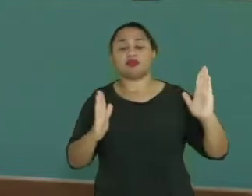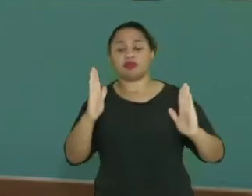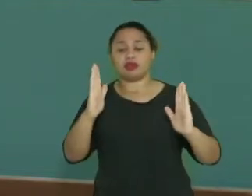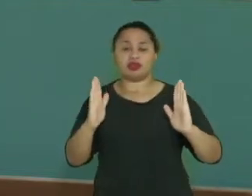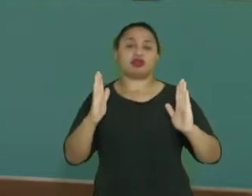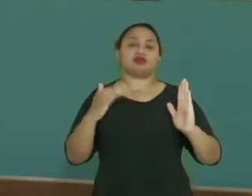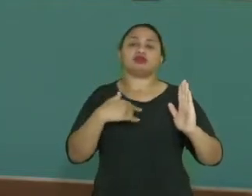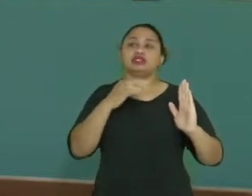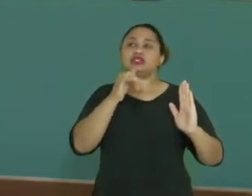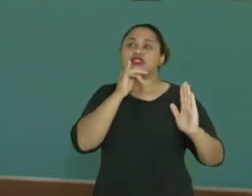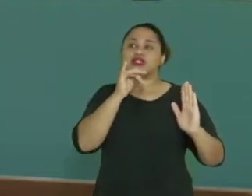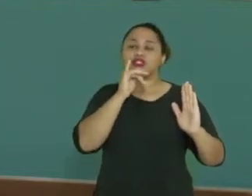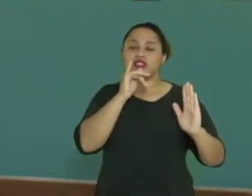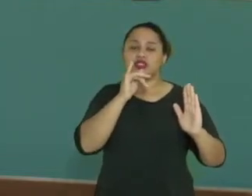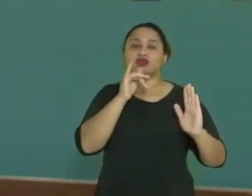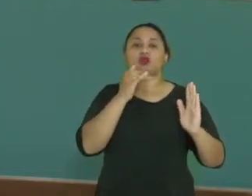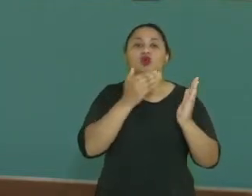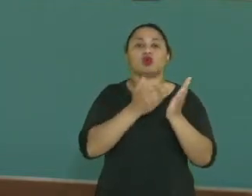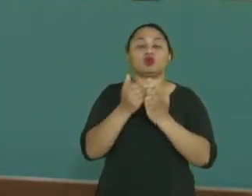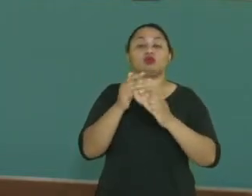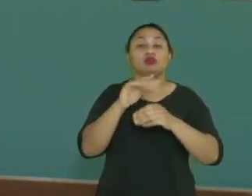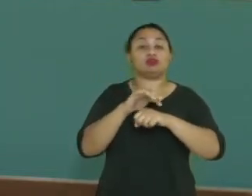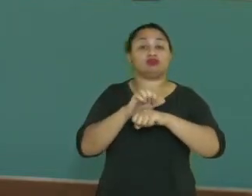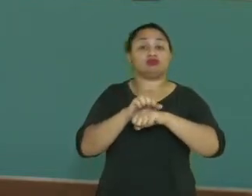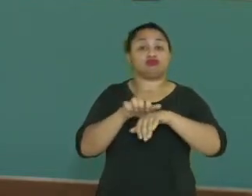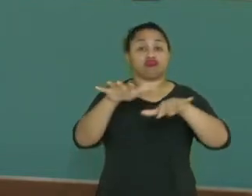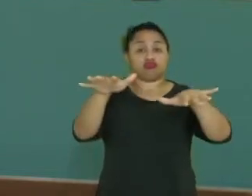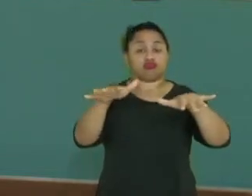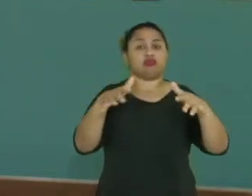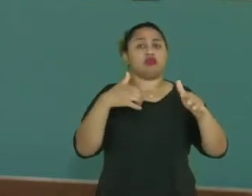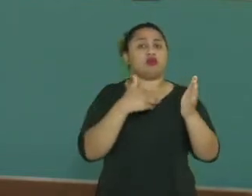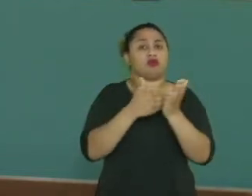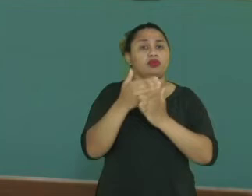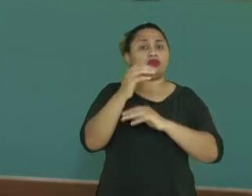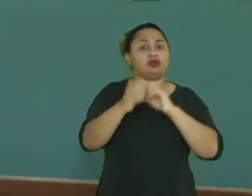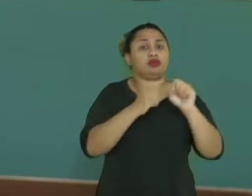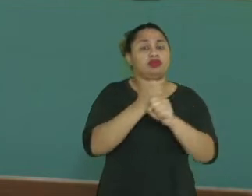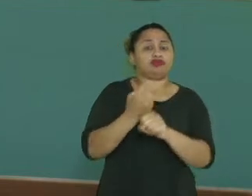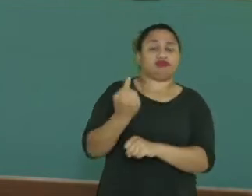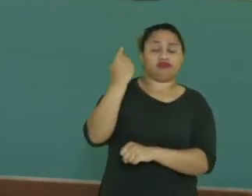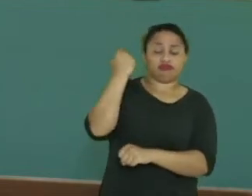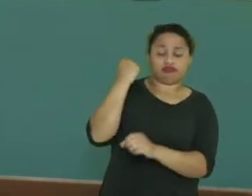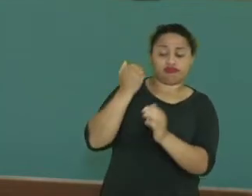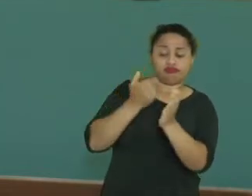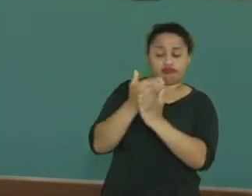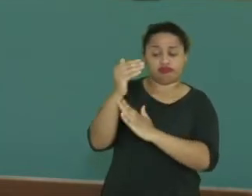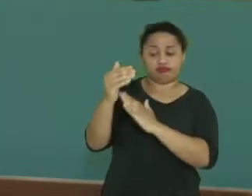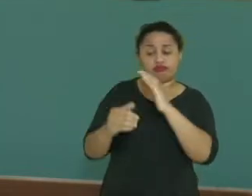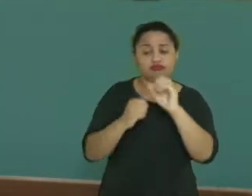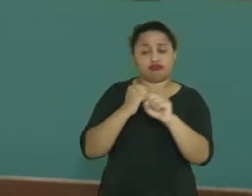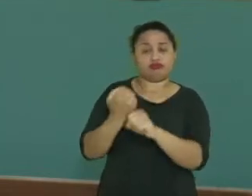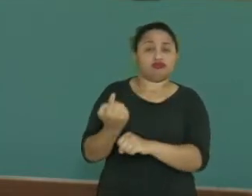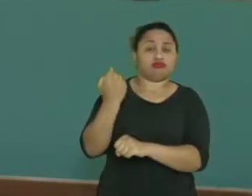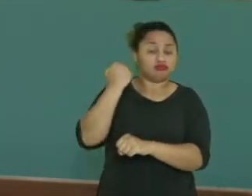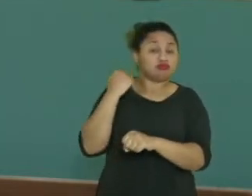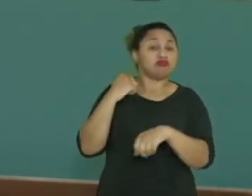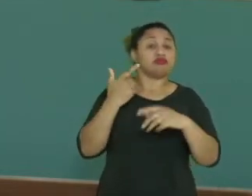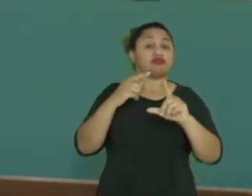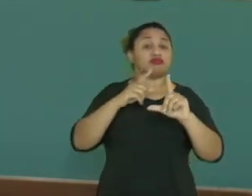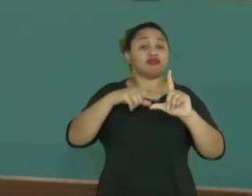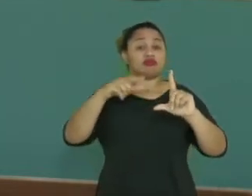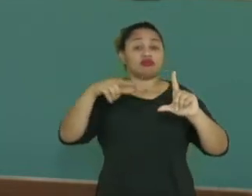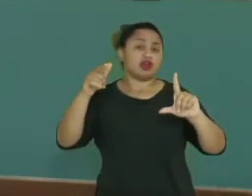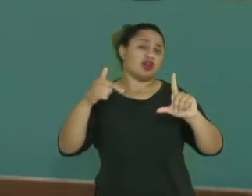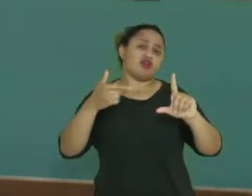período muito longo, igual quando começou a pandemia, né? Então, ela começou lá no ano passado, no começo do ano passado. Então, o gráfico no começo